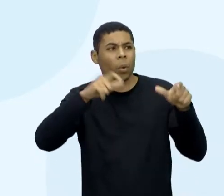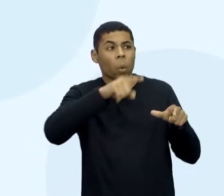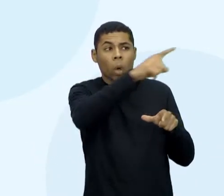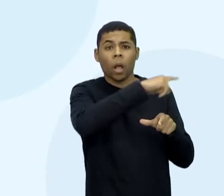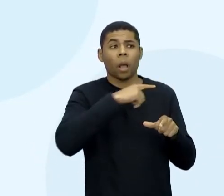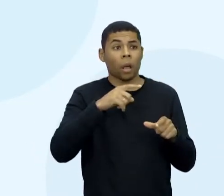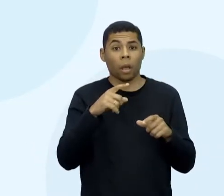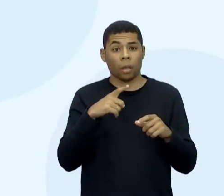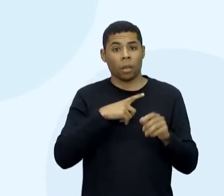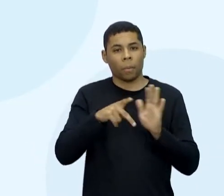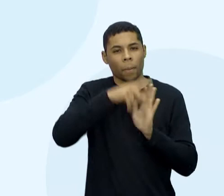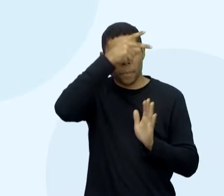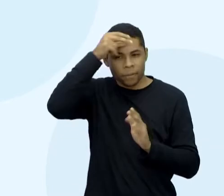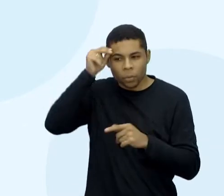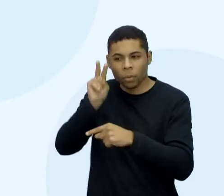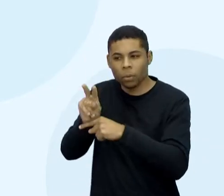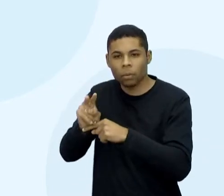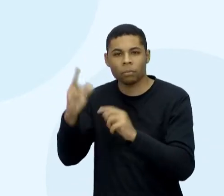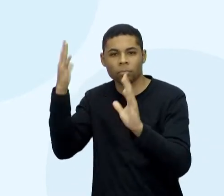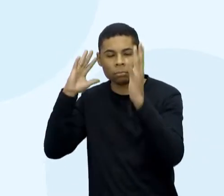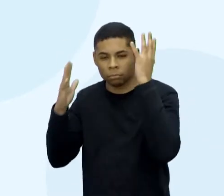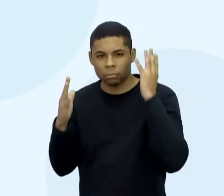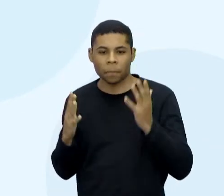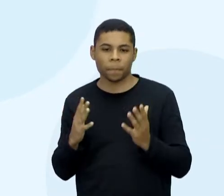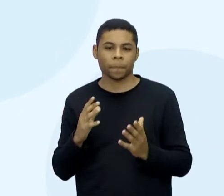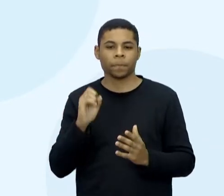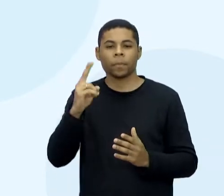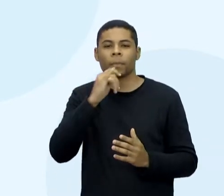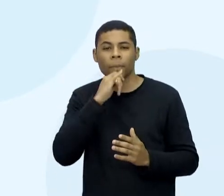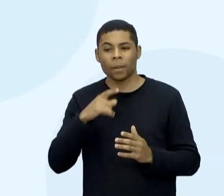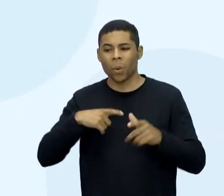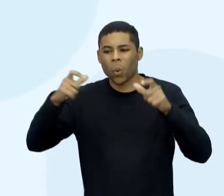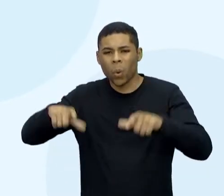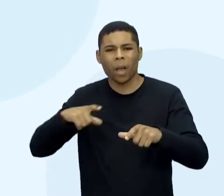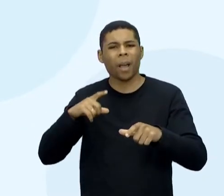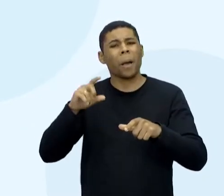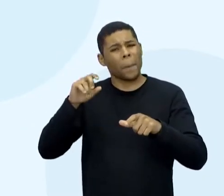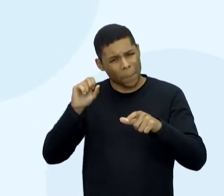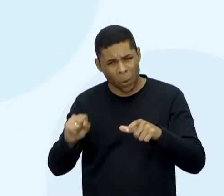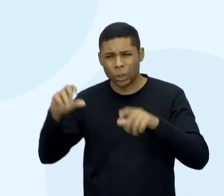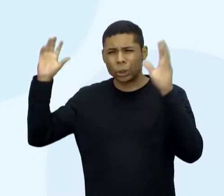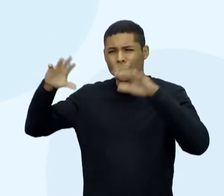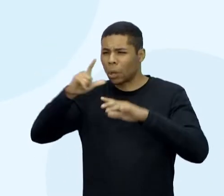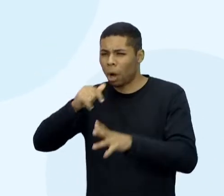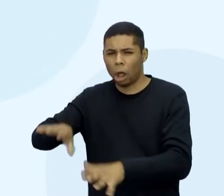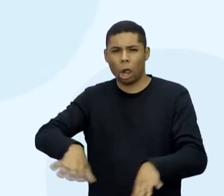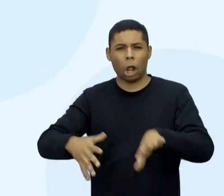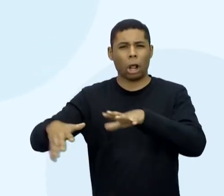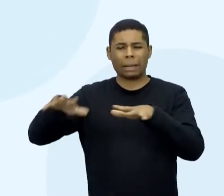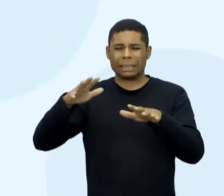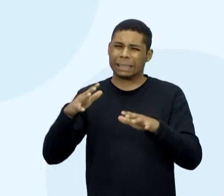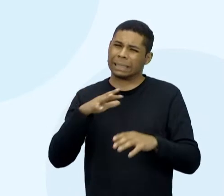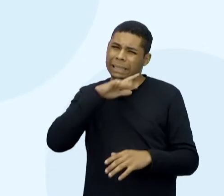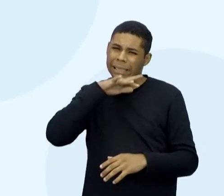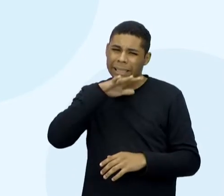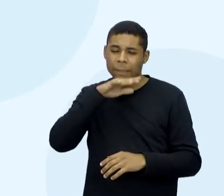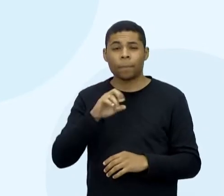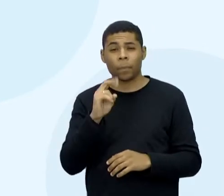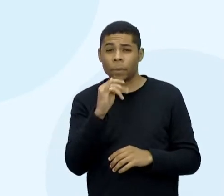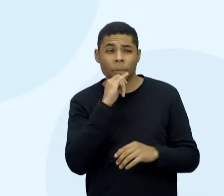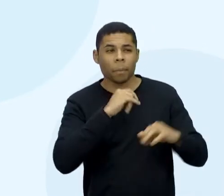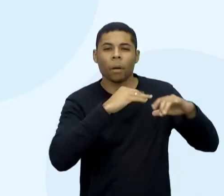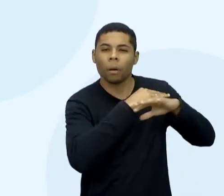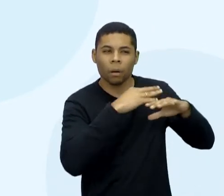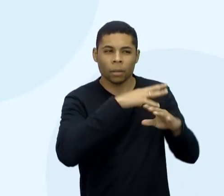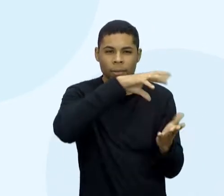numa área de charque alagado para não ter problemas com enchentes, inundações posteriormente. Se for na zona urbana, dê